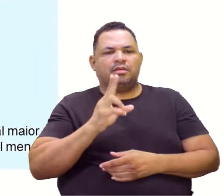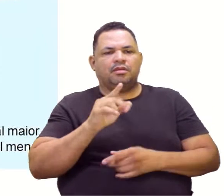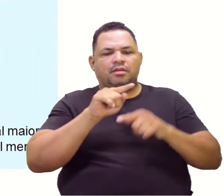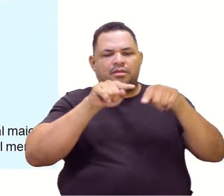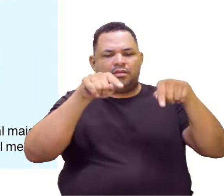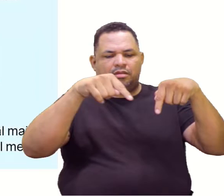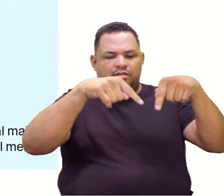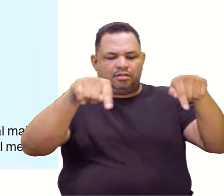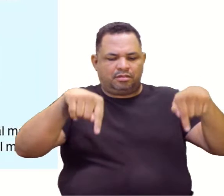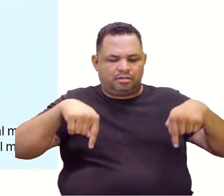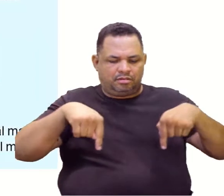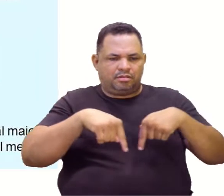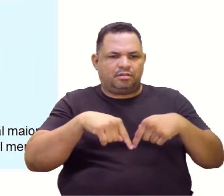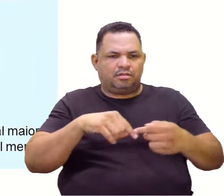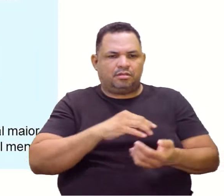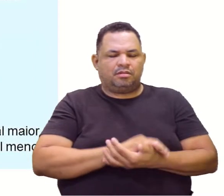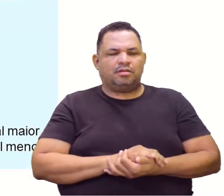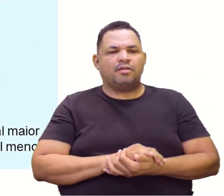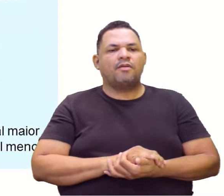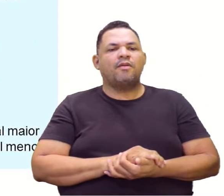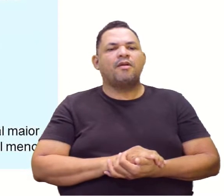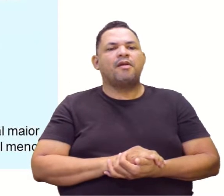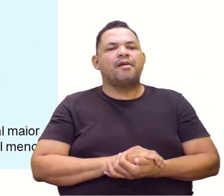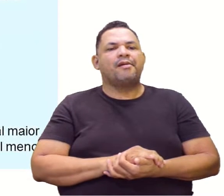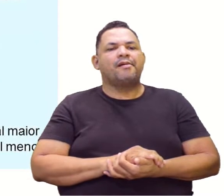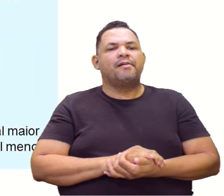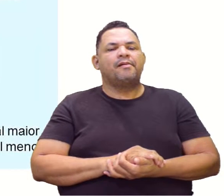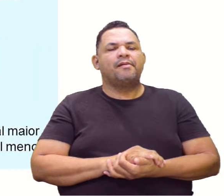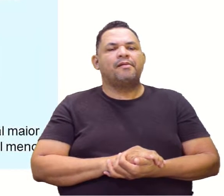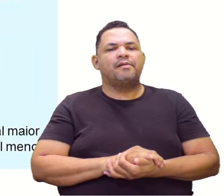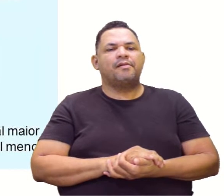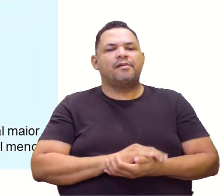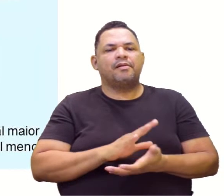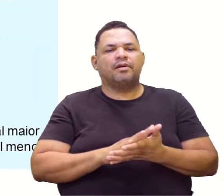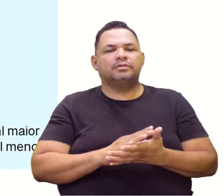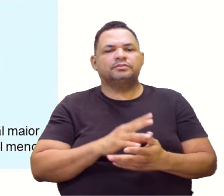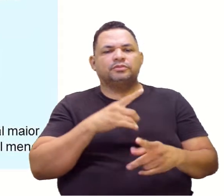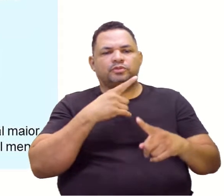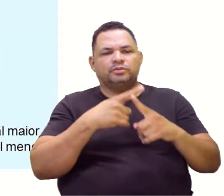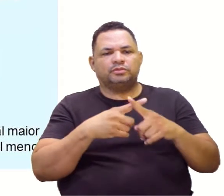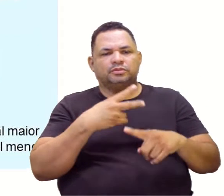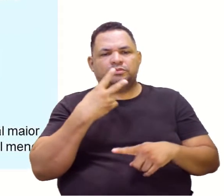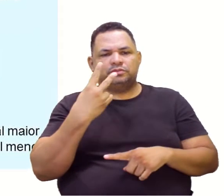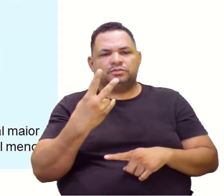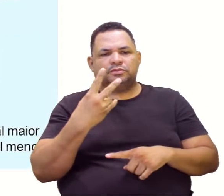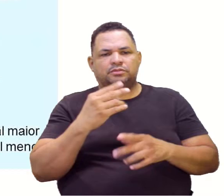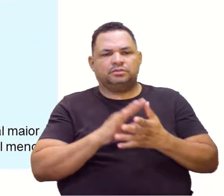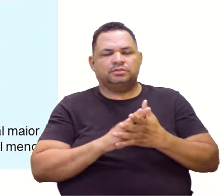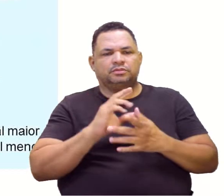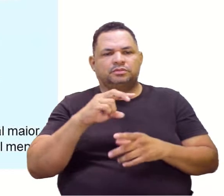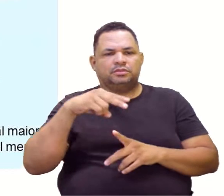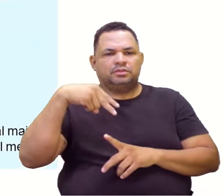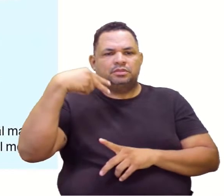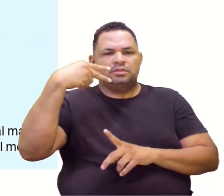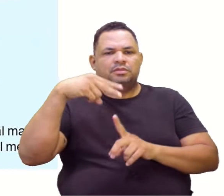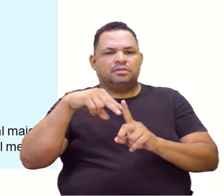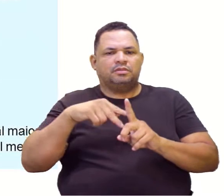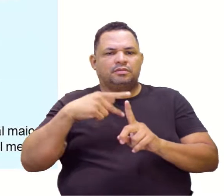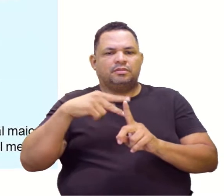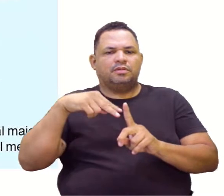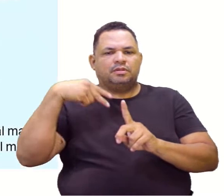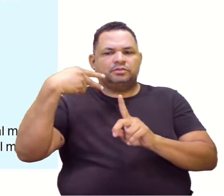base e altura são iguais, então fica lado vezes lado. E quando multiplica 2 números iguais, nós temos uma potência de